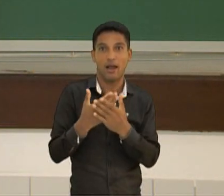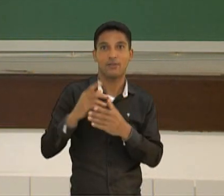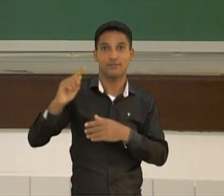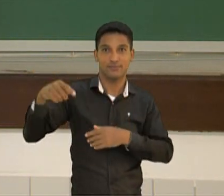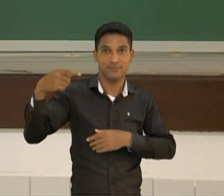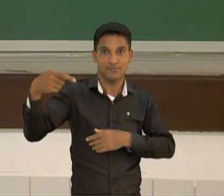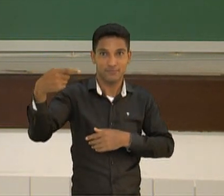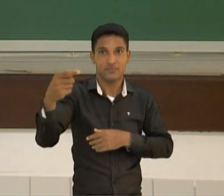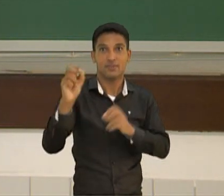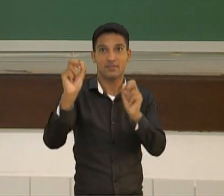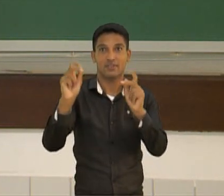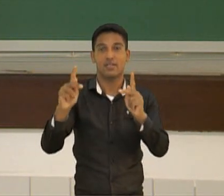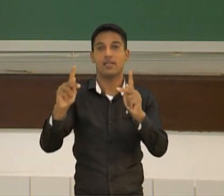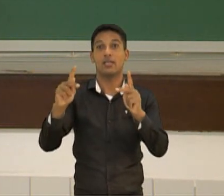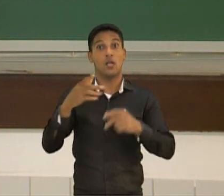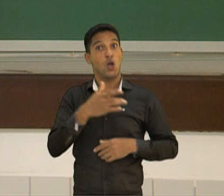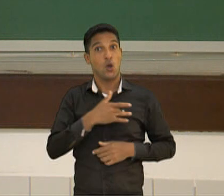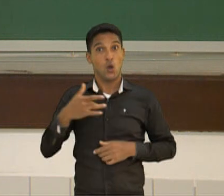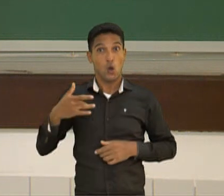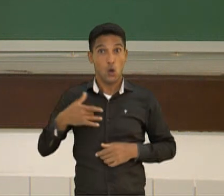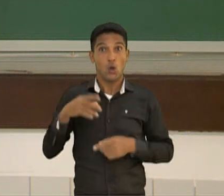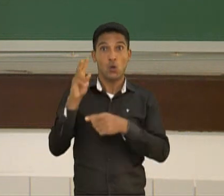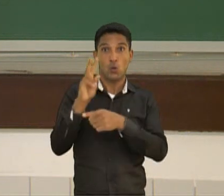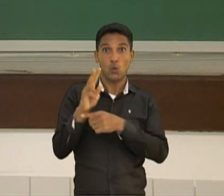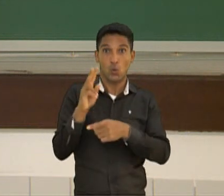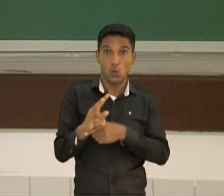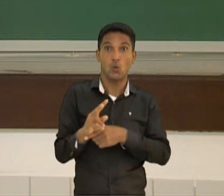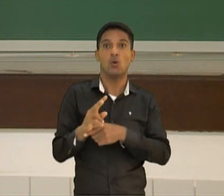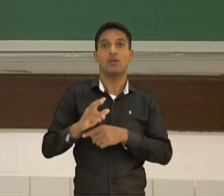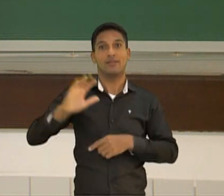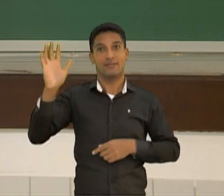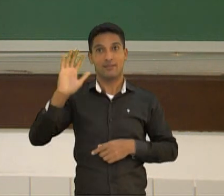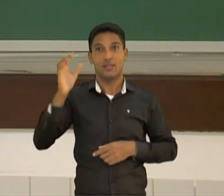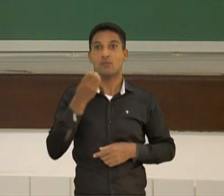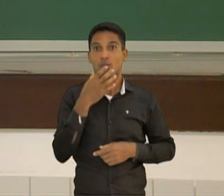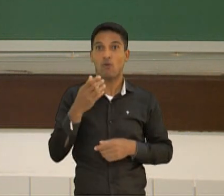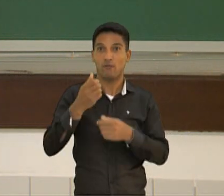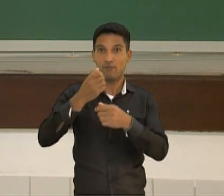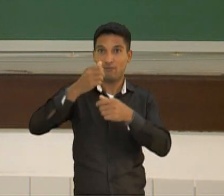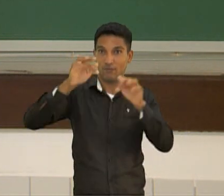aulas aí, ok? Tudo de bom para vocês, se cuidem e até mais, gente. Bom final de ano.